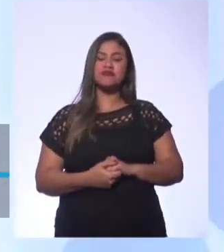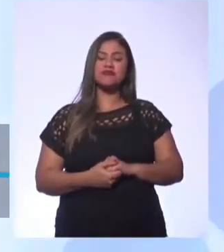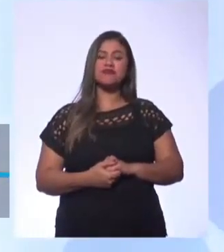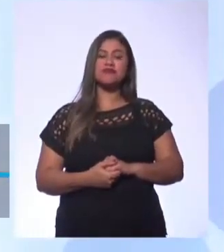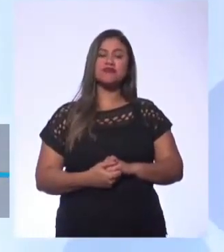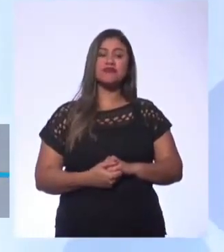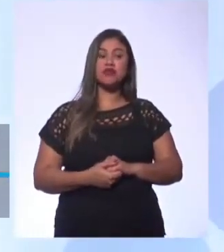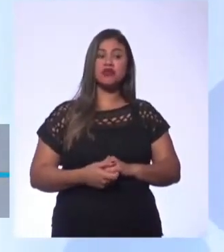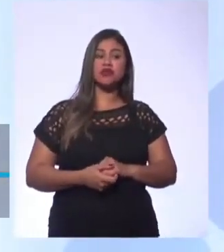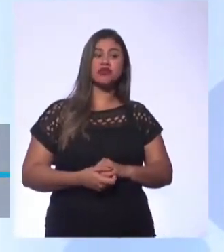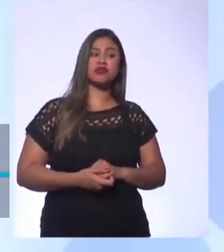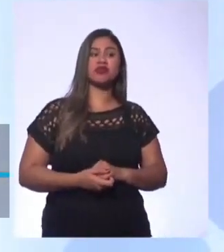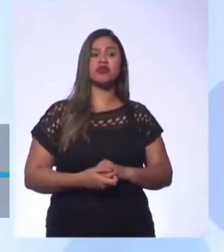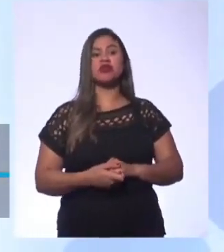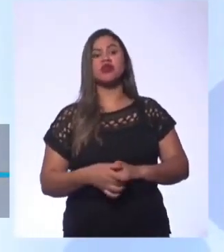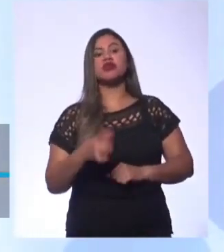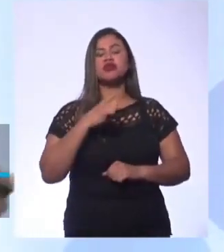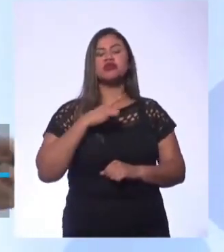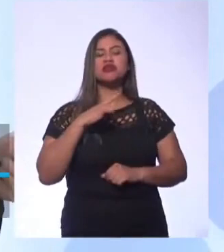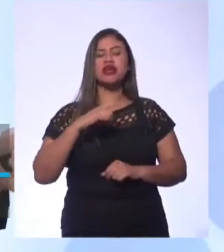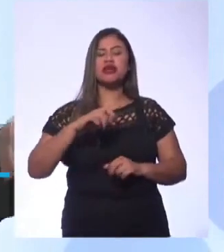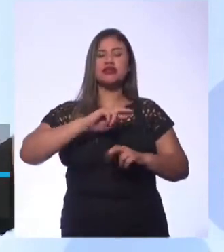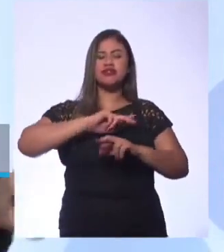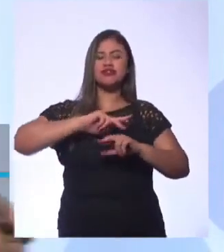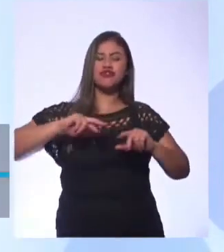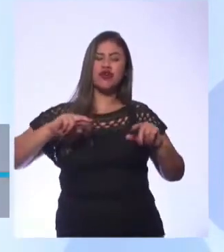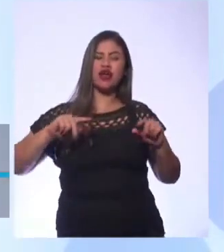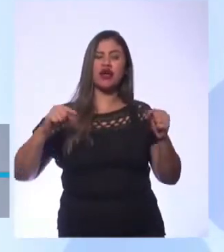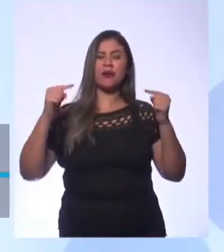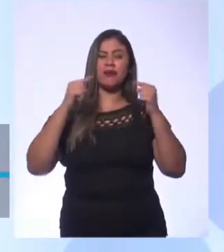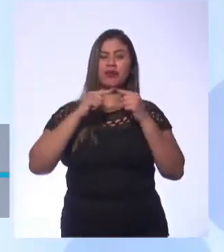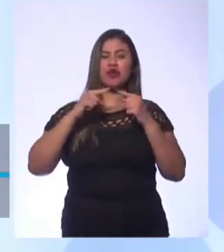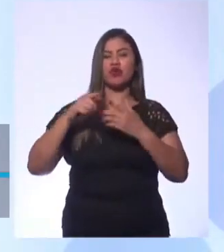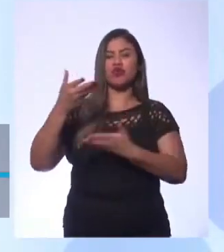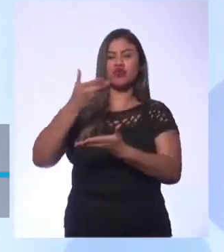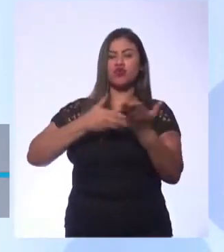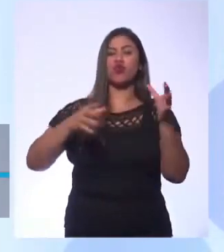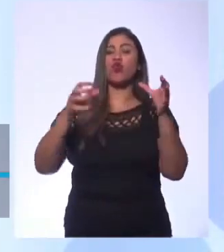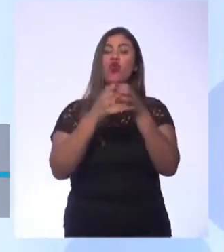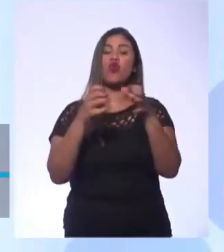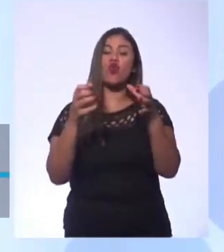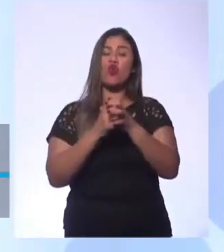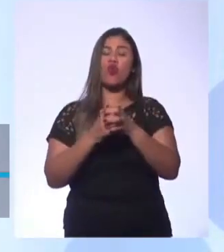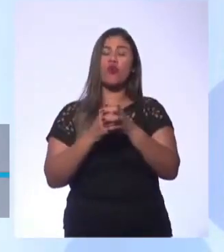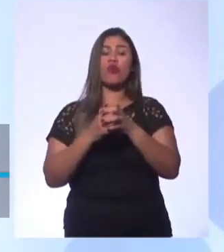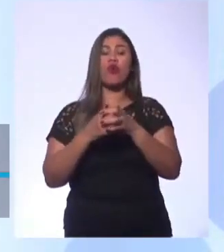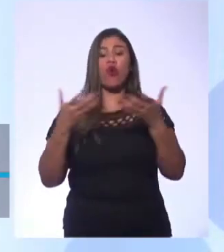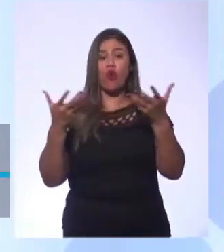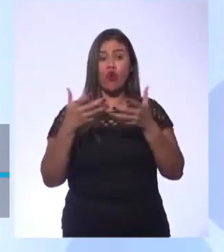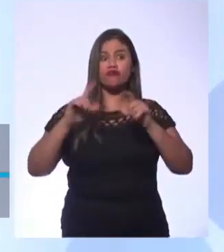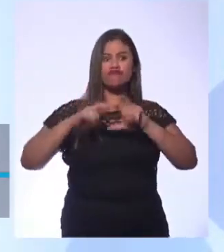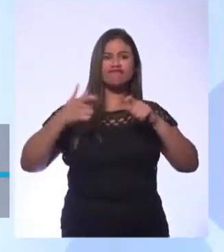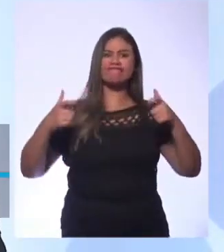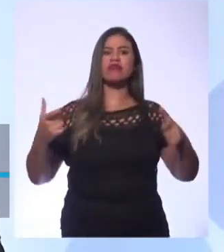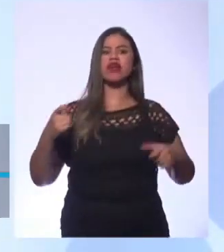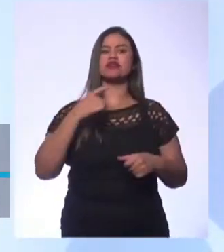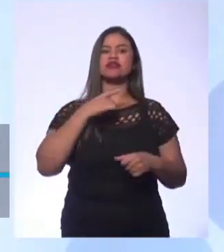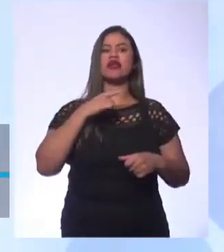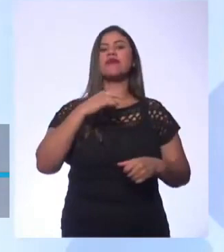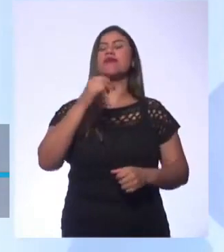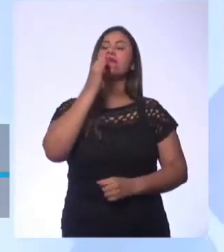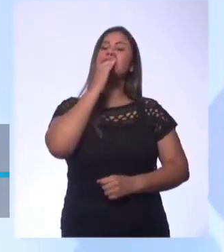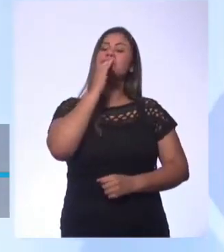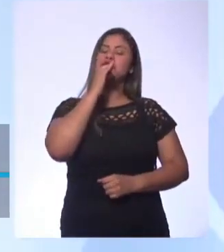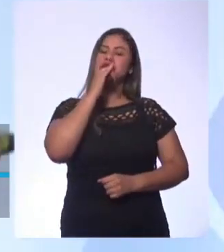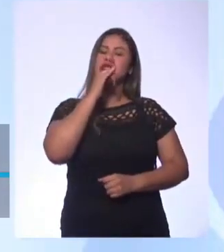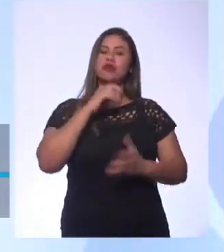tem aí várias formas, né? E esses coletivos artísticos, hoje em dia, são cada vez mais presentes, né? Essa questão